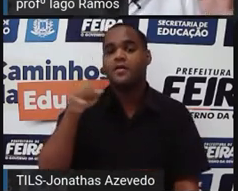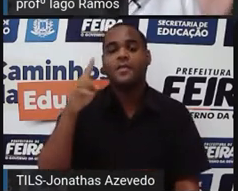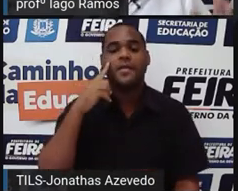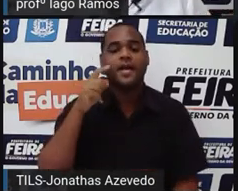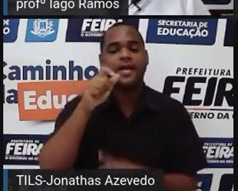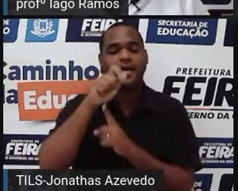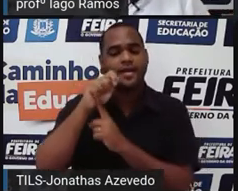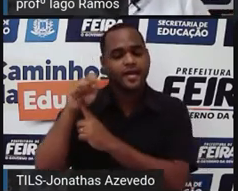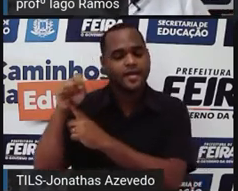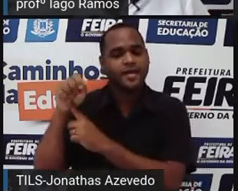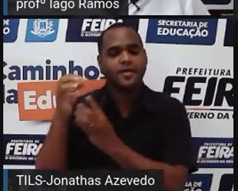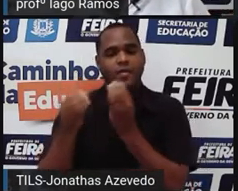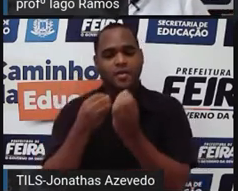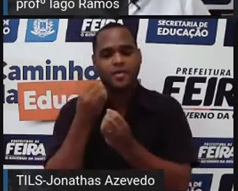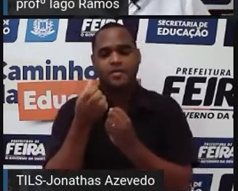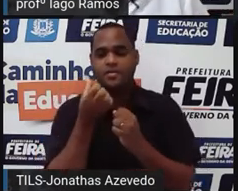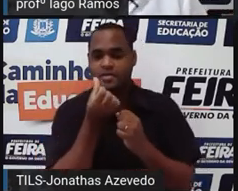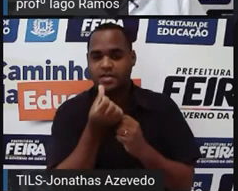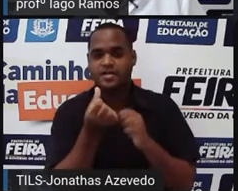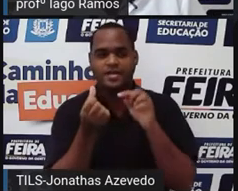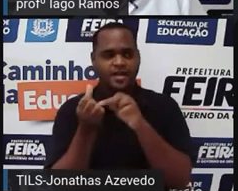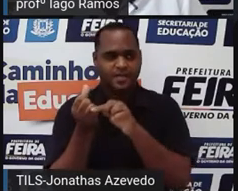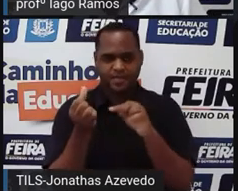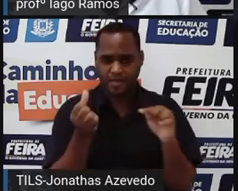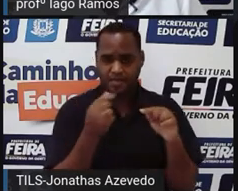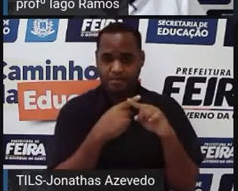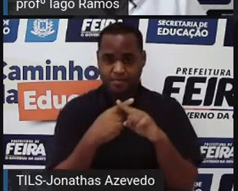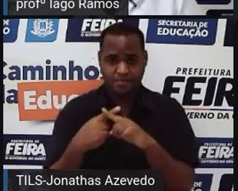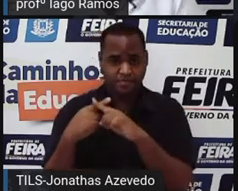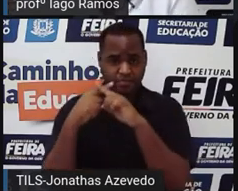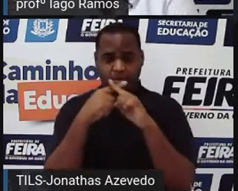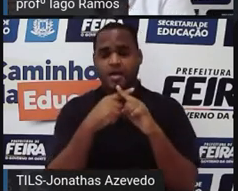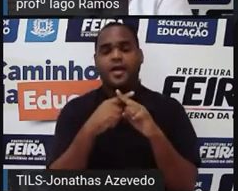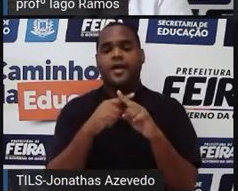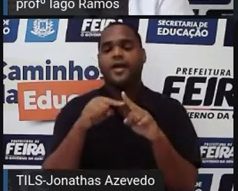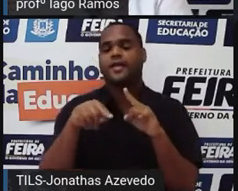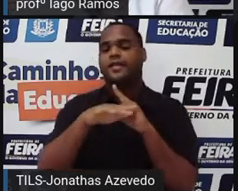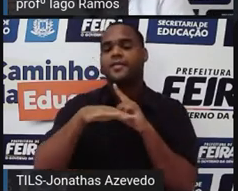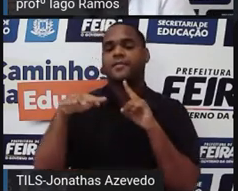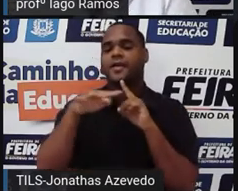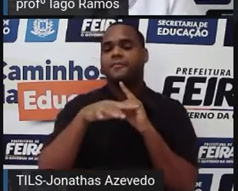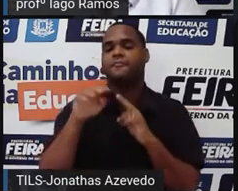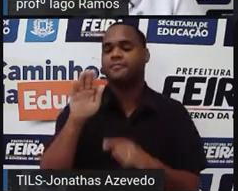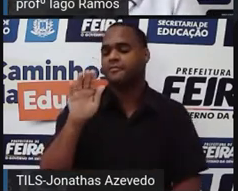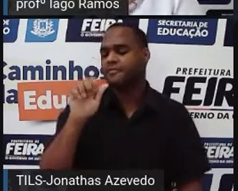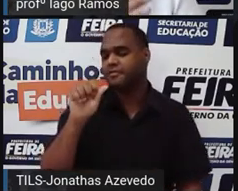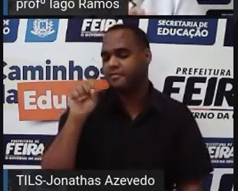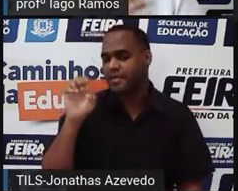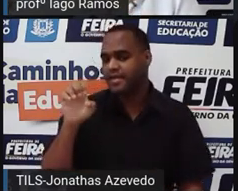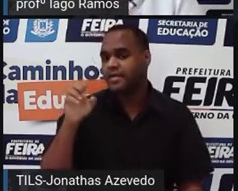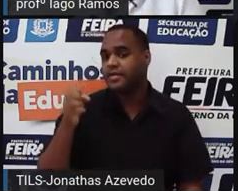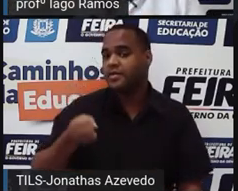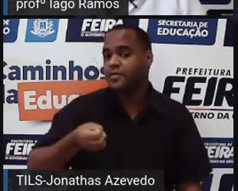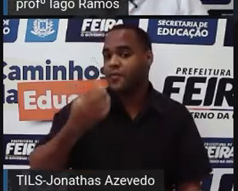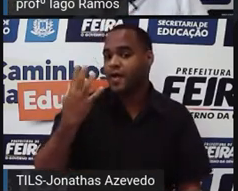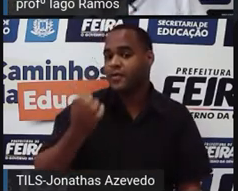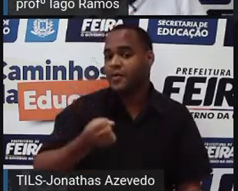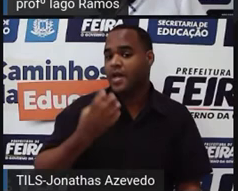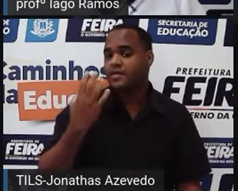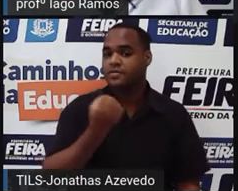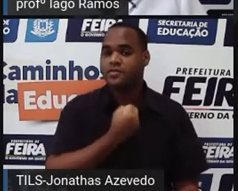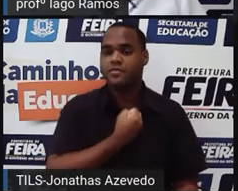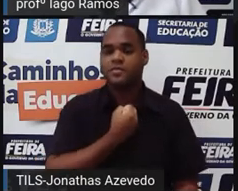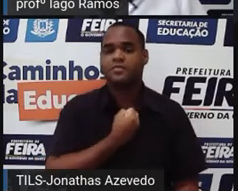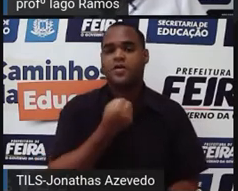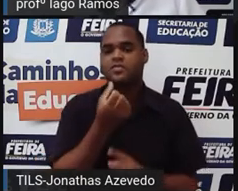escrever é o número 6 que está multiplicado fica embaixo, chamado de base, e a quantidade de número